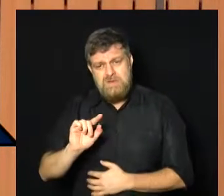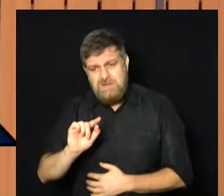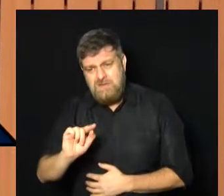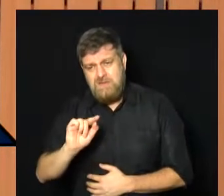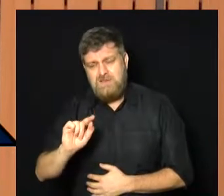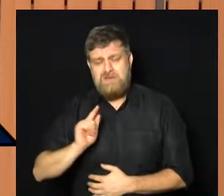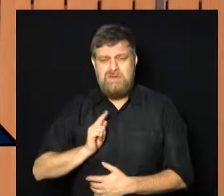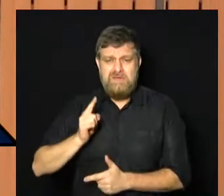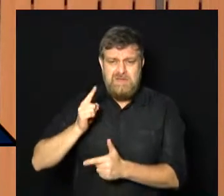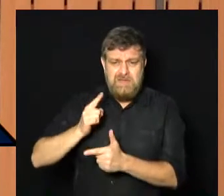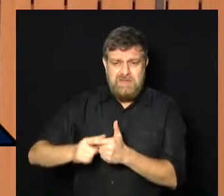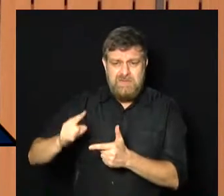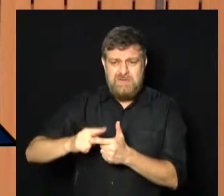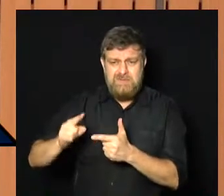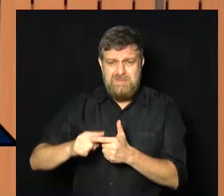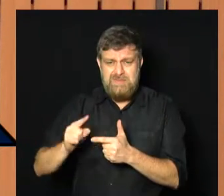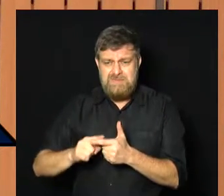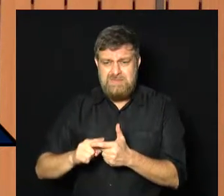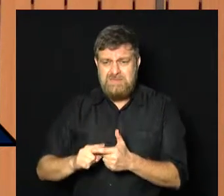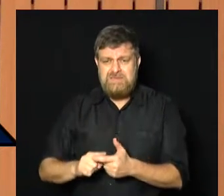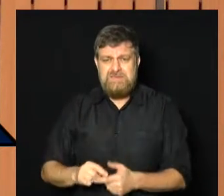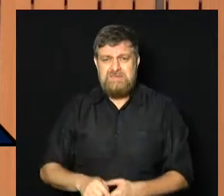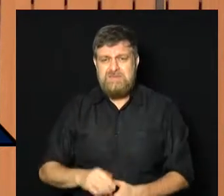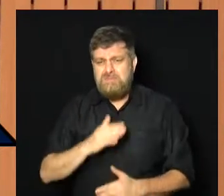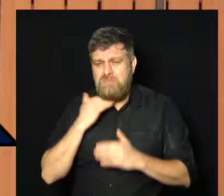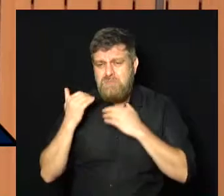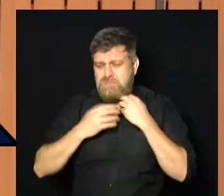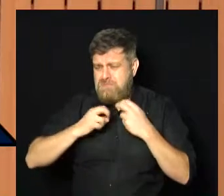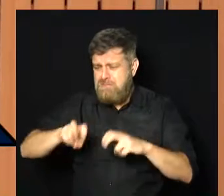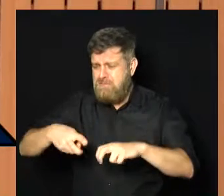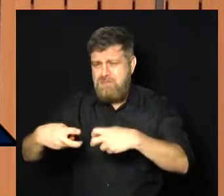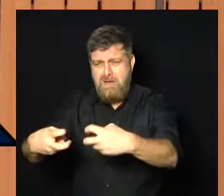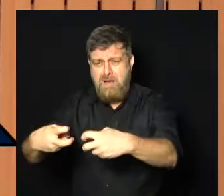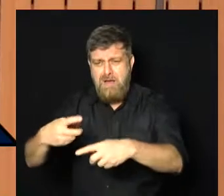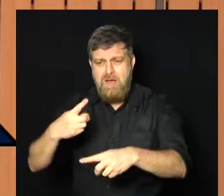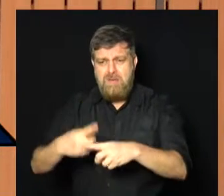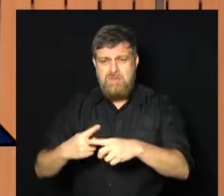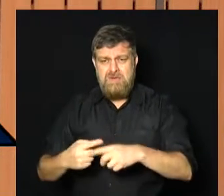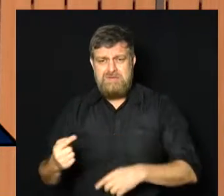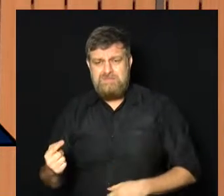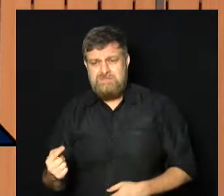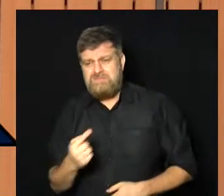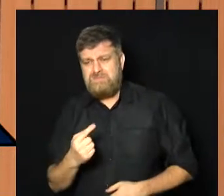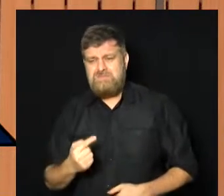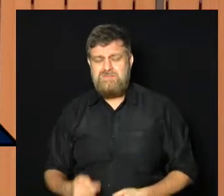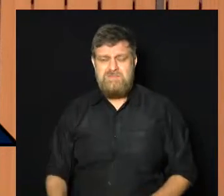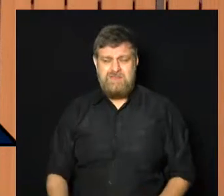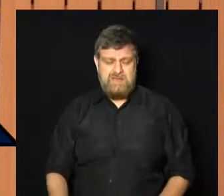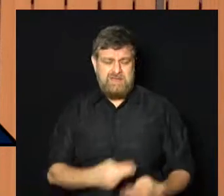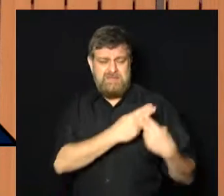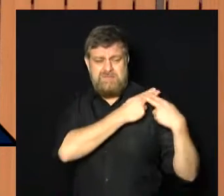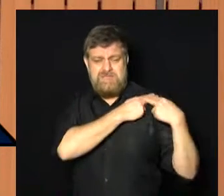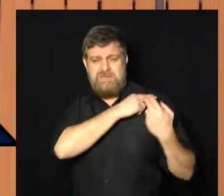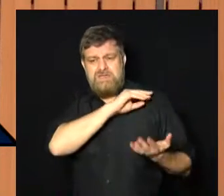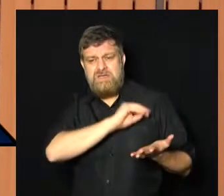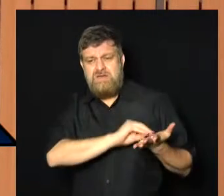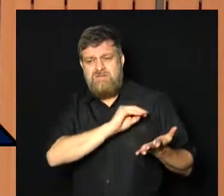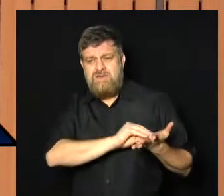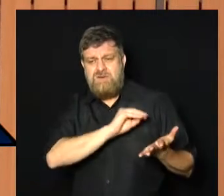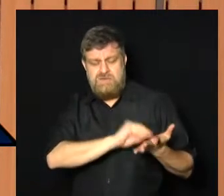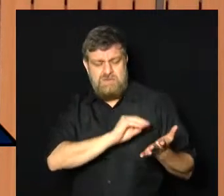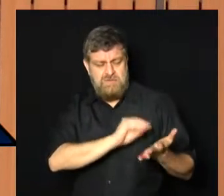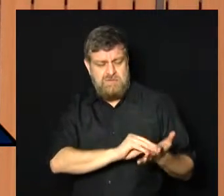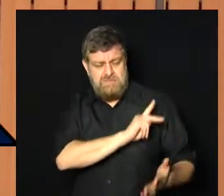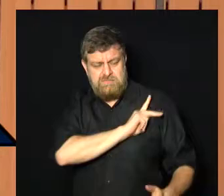levada a essa consequência tão dramática por conta de uma resposta extremamente irresponsável feita pelo governo